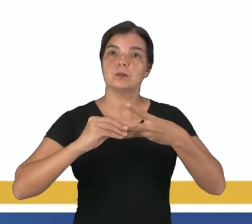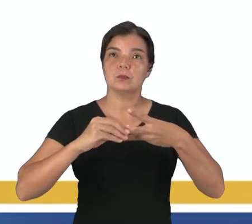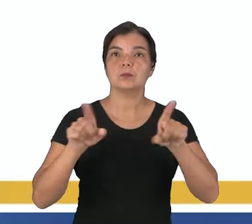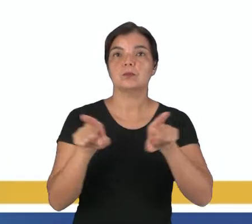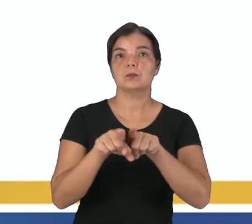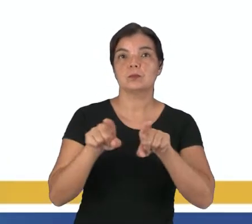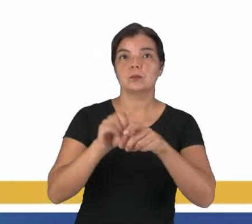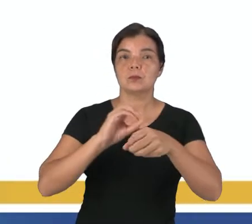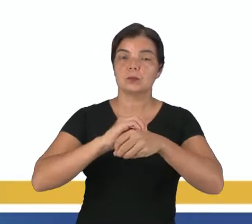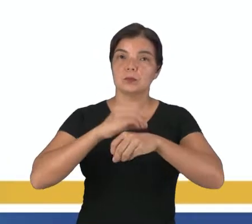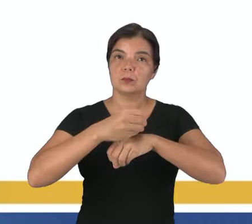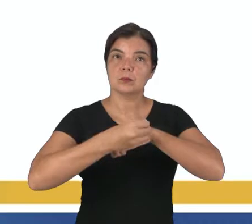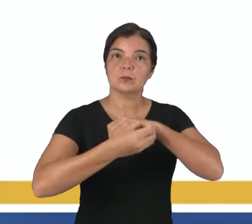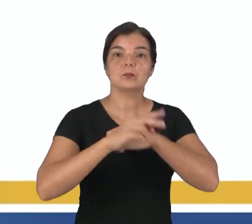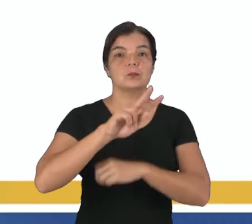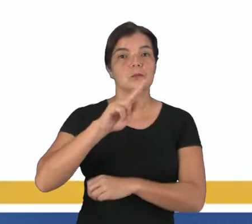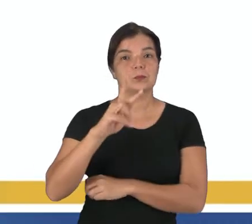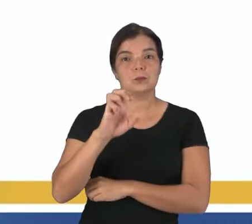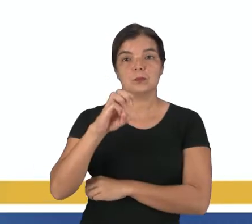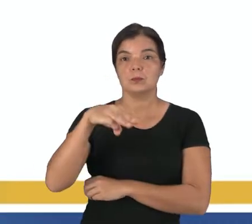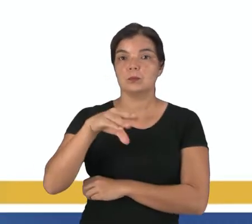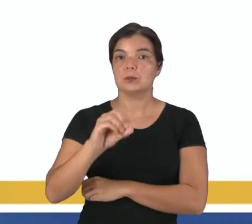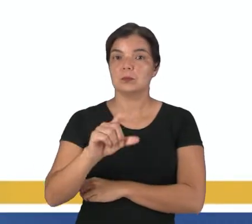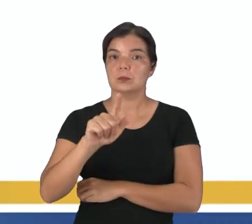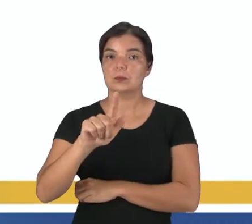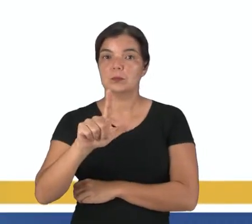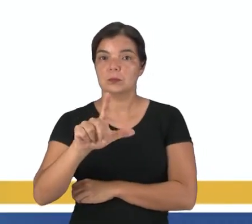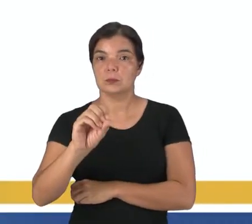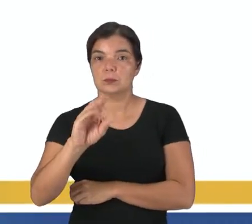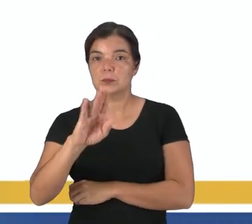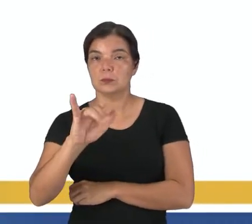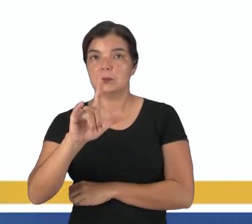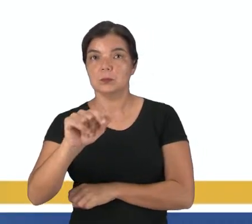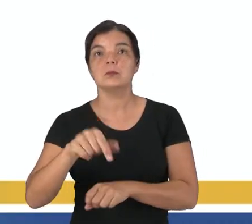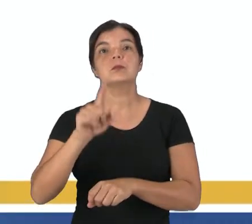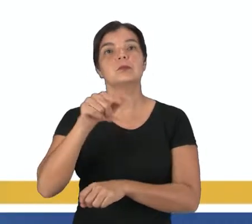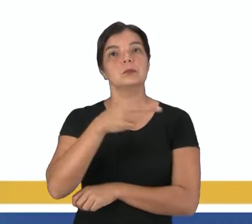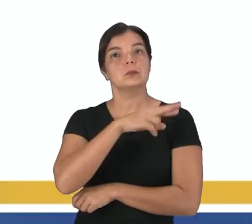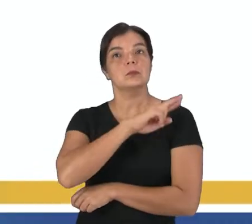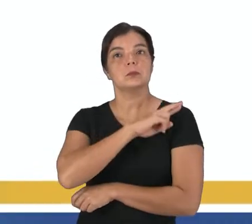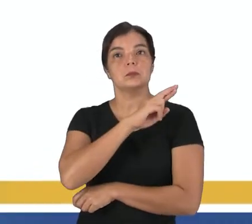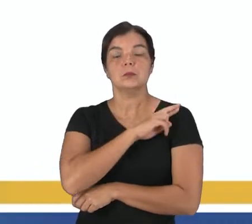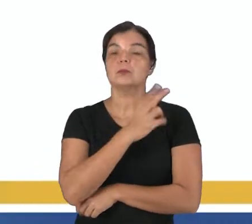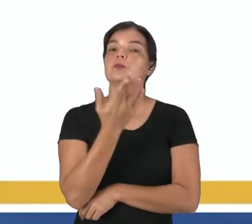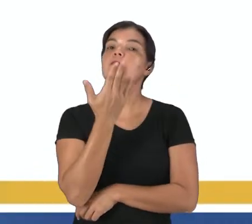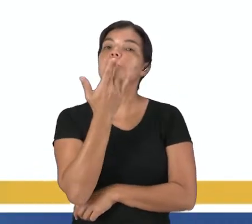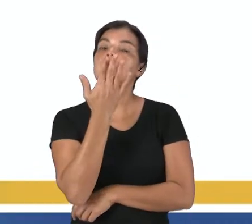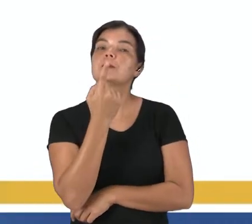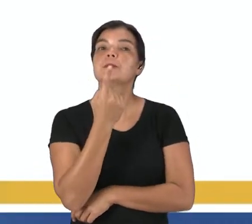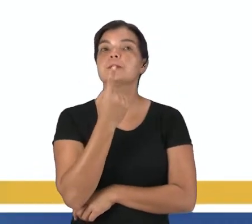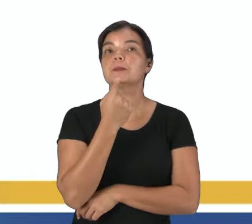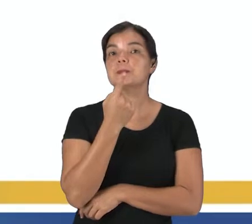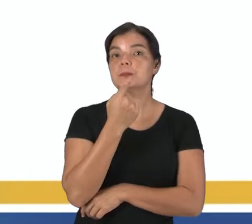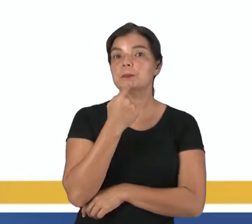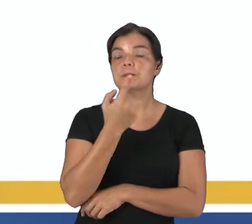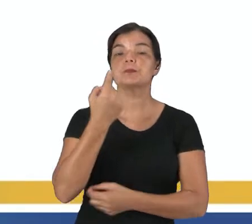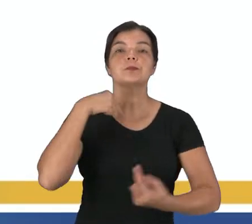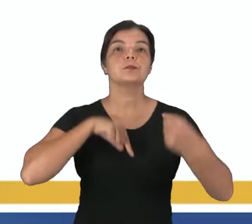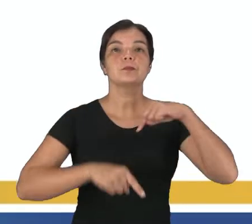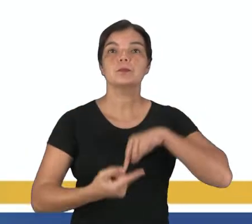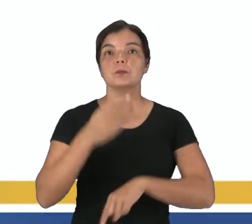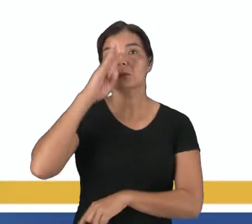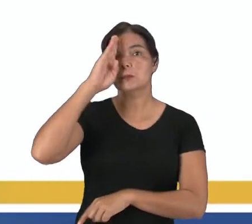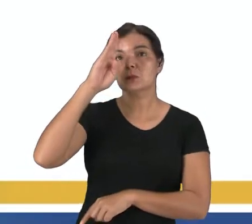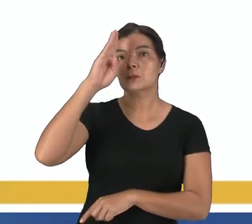compostas por moléculas de hemoglobina, que são responsáveis pela cor vermelha do nosso sangue.